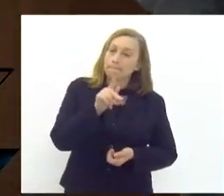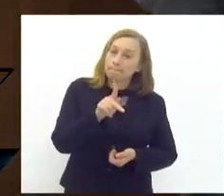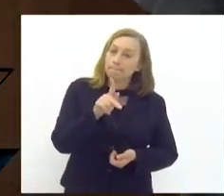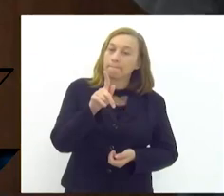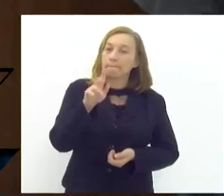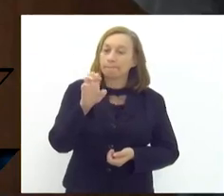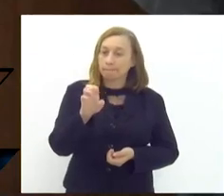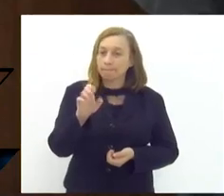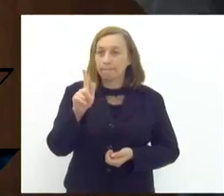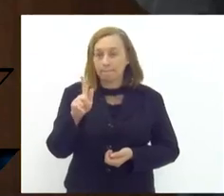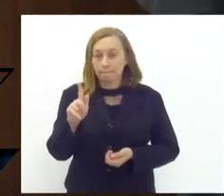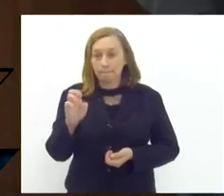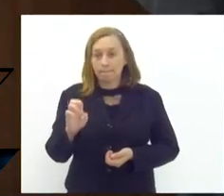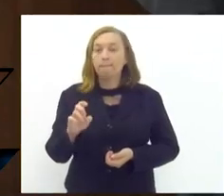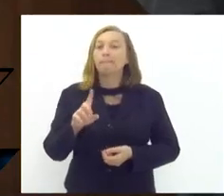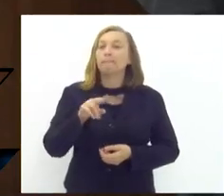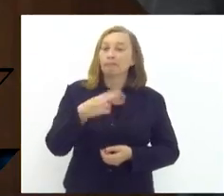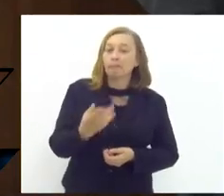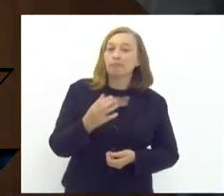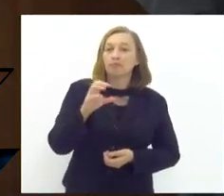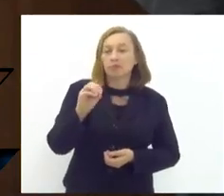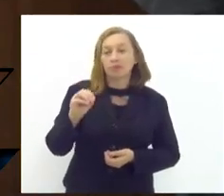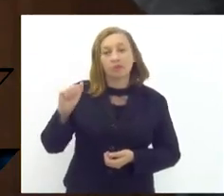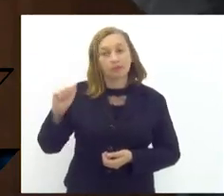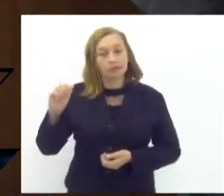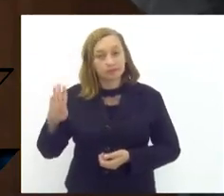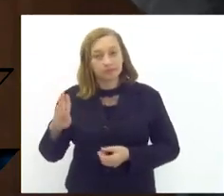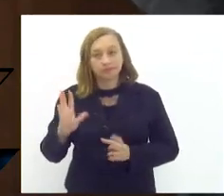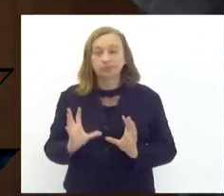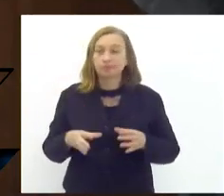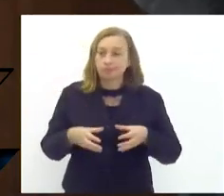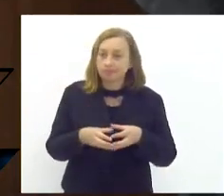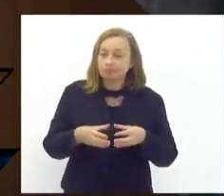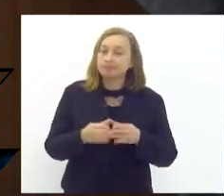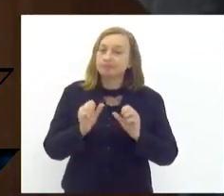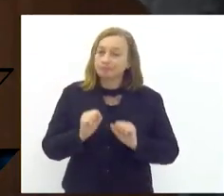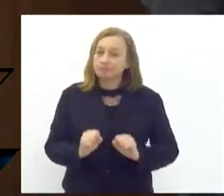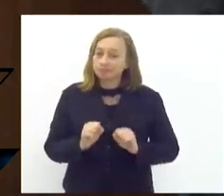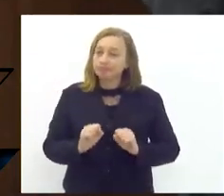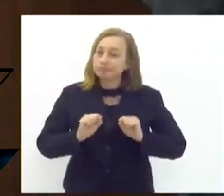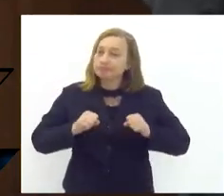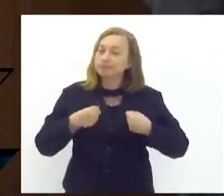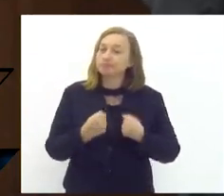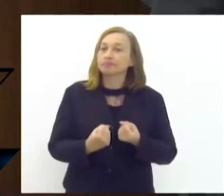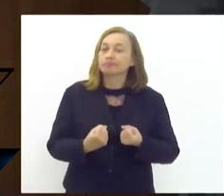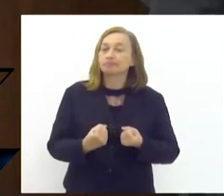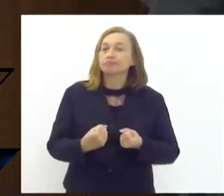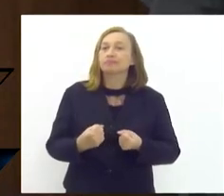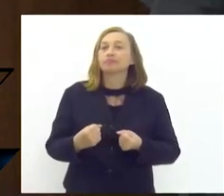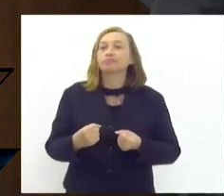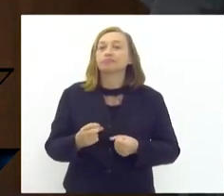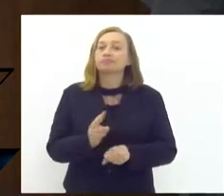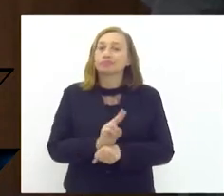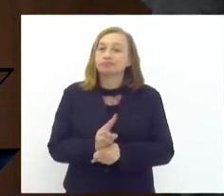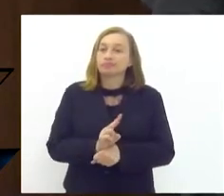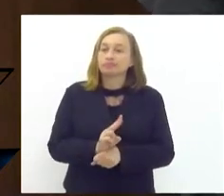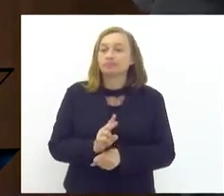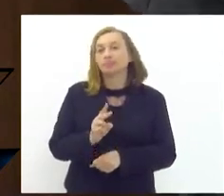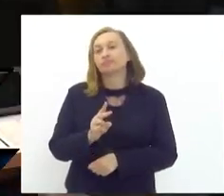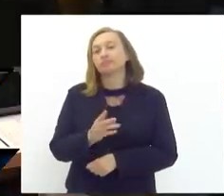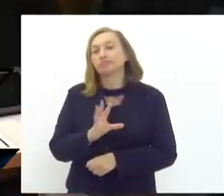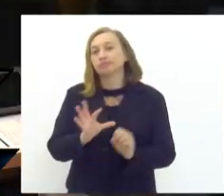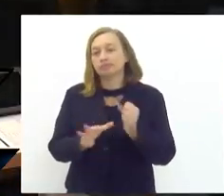a OAB especialmente a pge como esse órgão que poderia fazer essa defesa 2 a gente de segurança